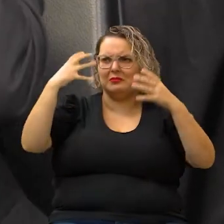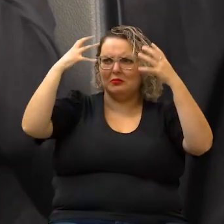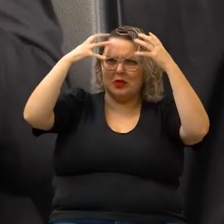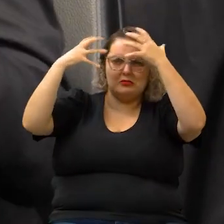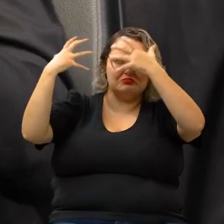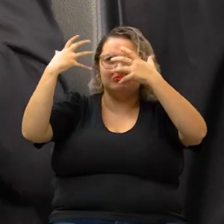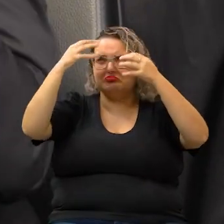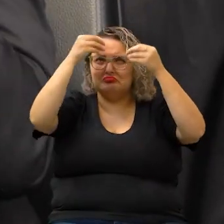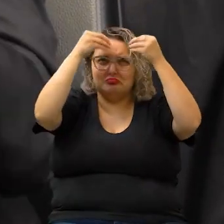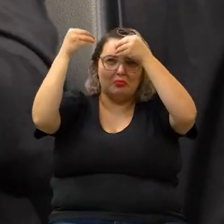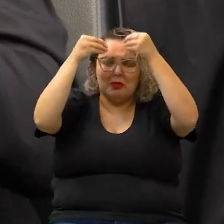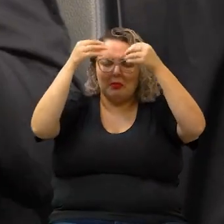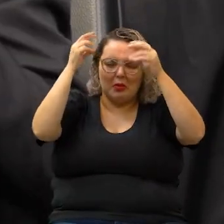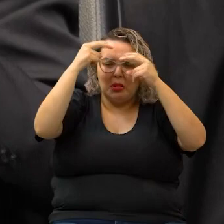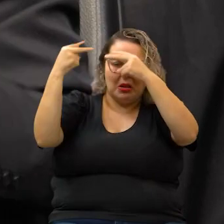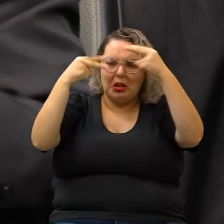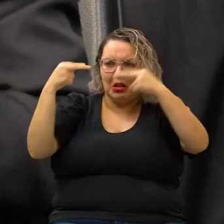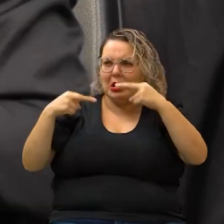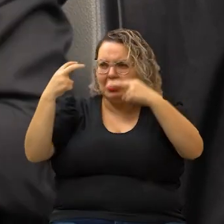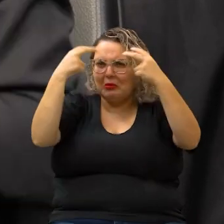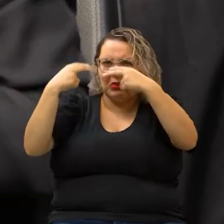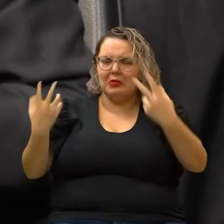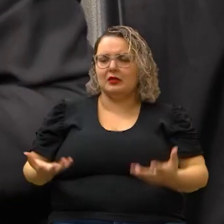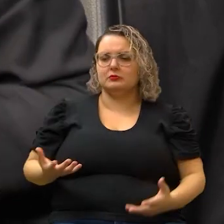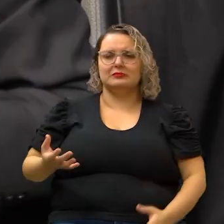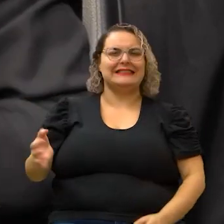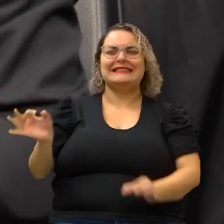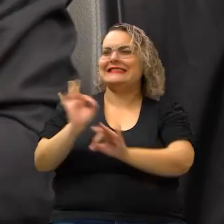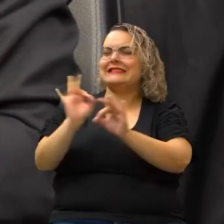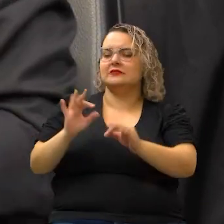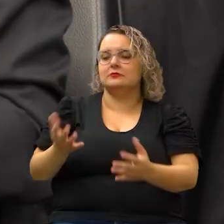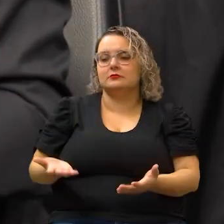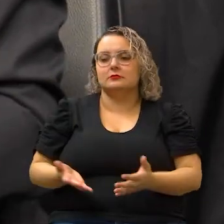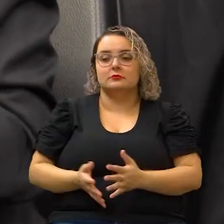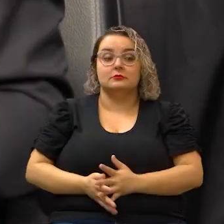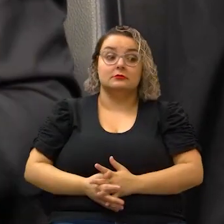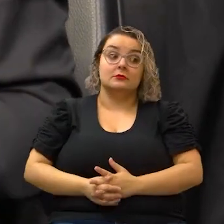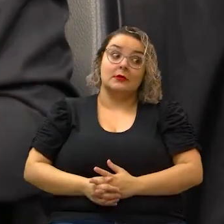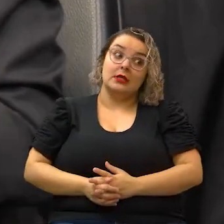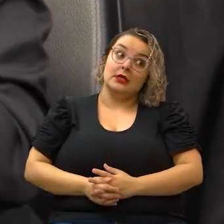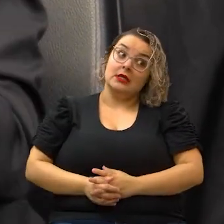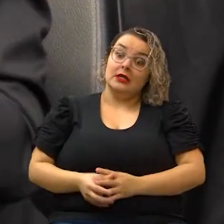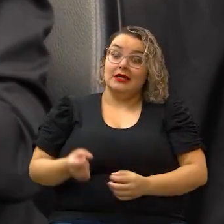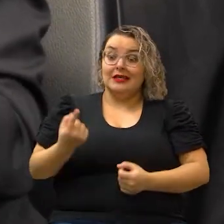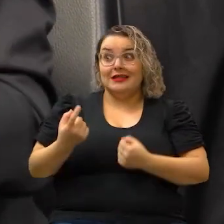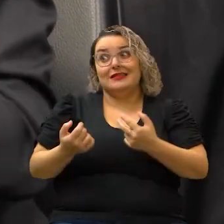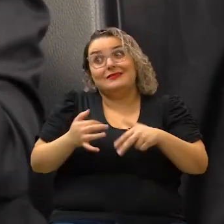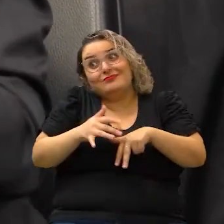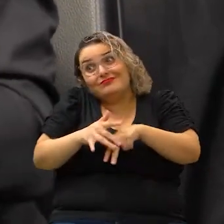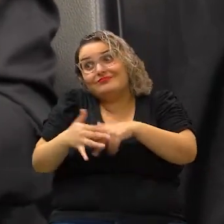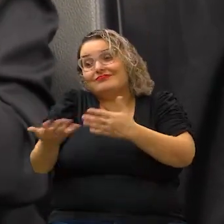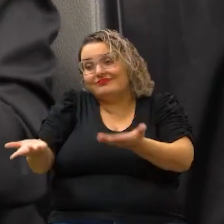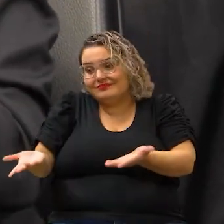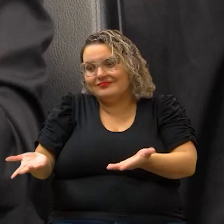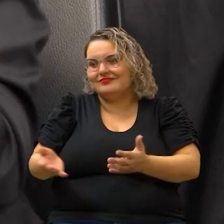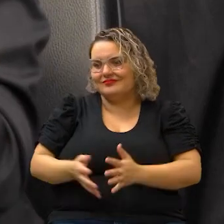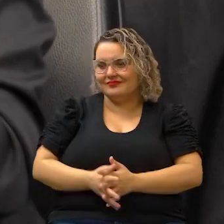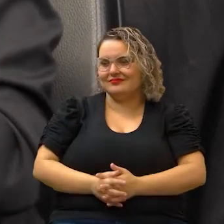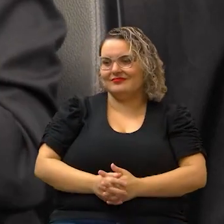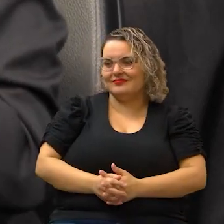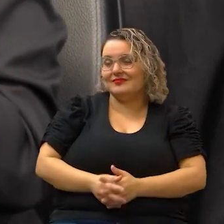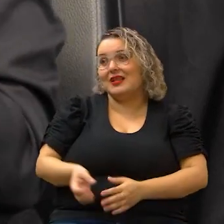Aí fez o exame da cabeça, me fizeram todo o exame que você imagina. Não tinha nada. Aí o médico falou, olha, alguns pacientes são assim mesmo,